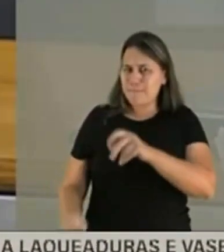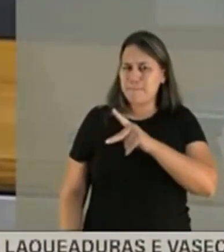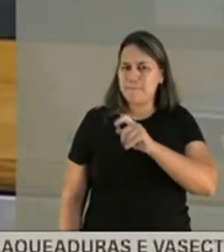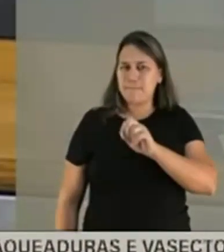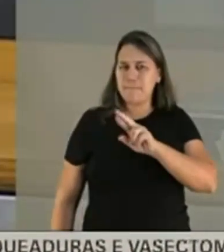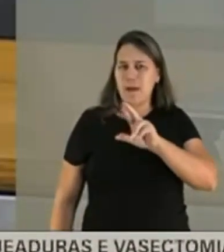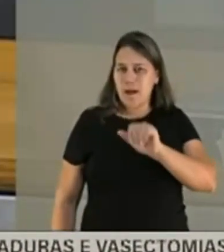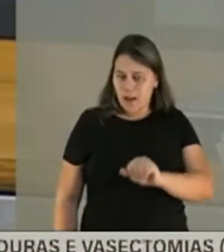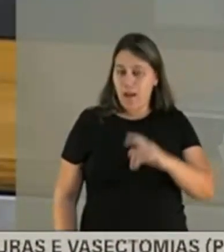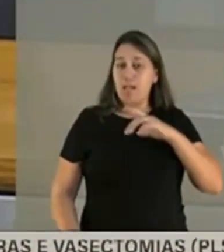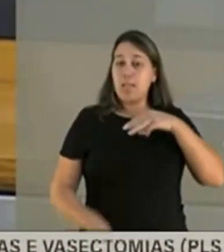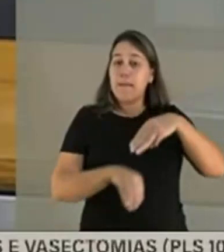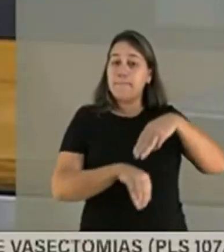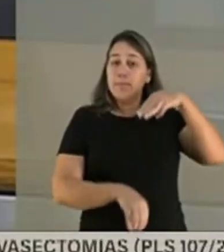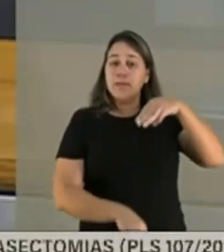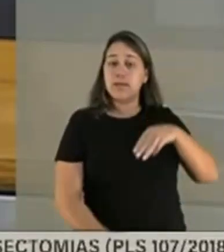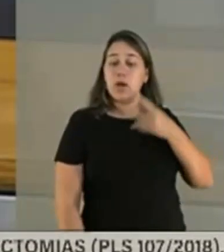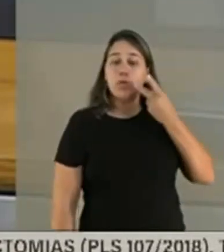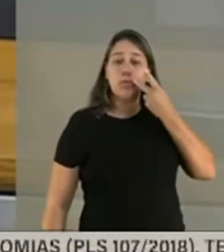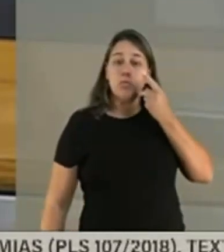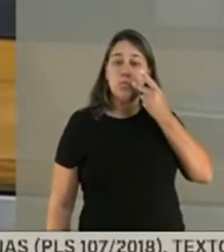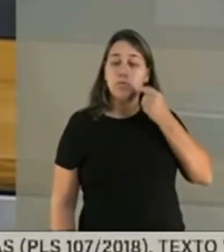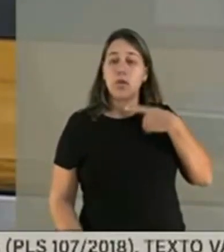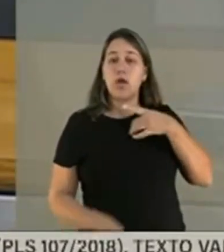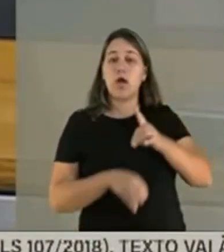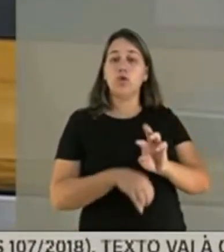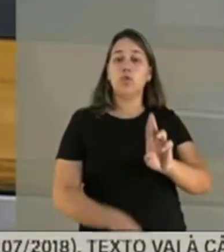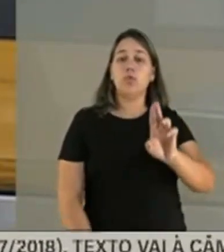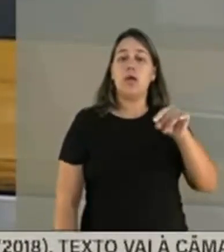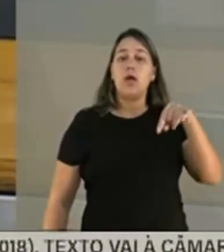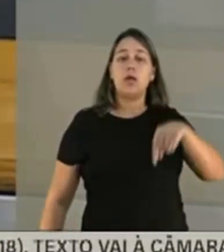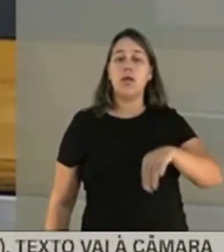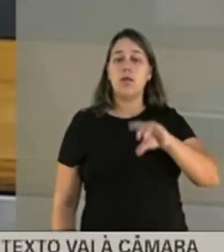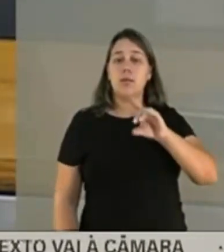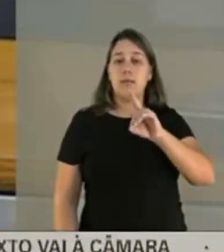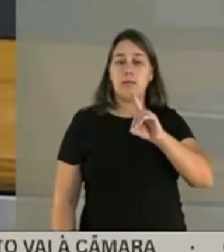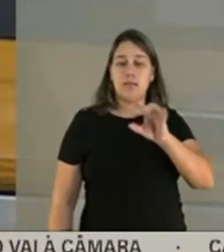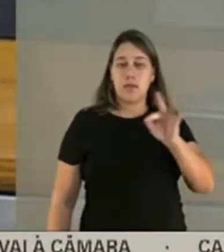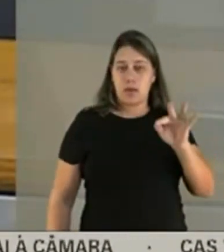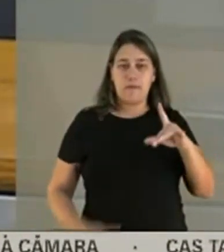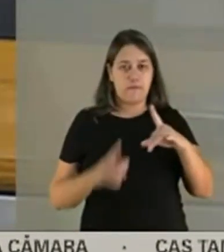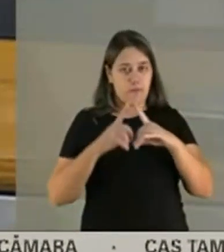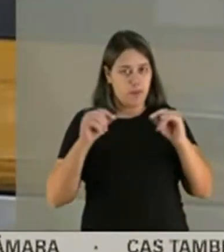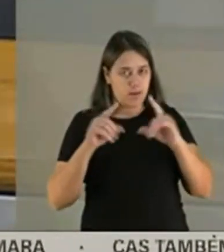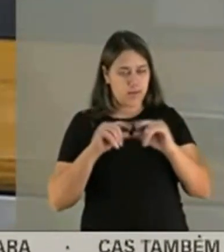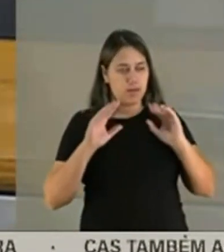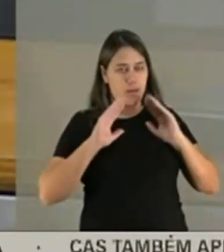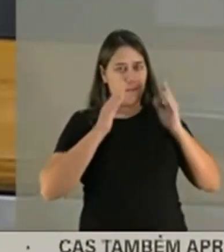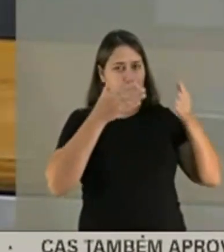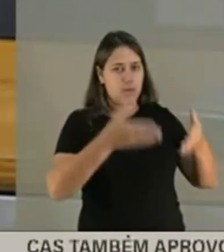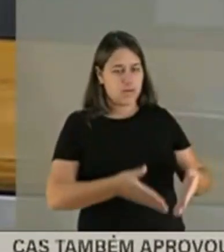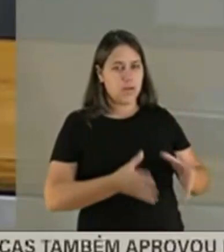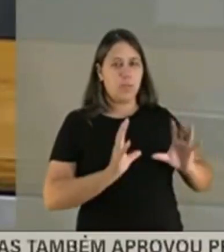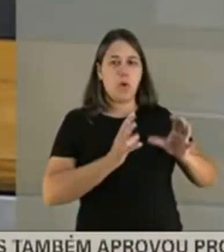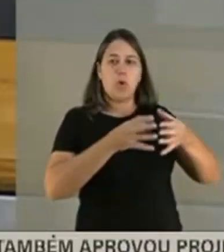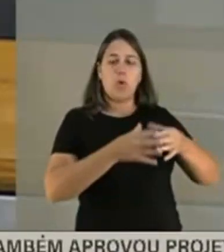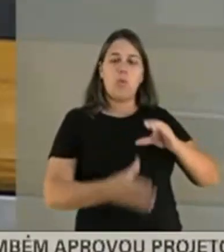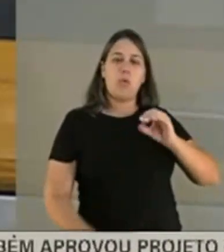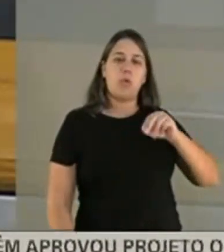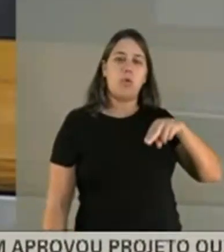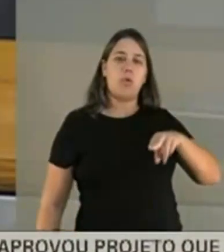tem mestrado no Ceará e doutorando em Brasília, é membro do Conselho Nacional do